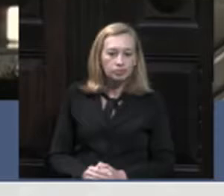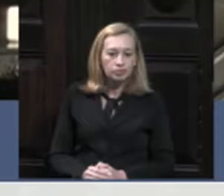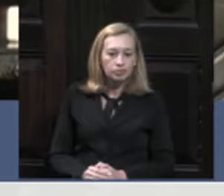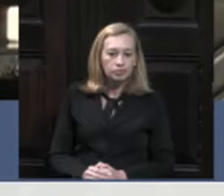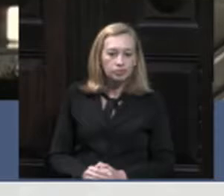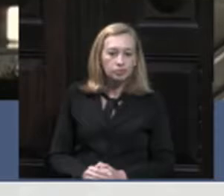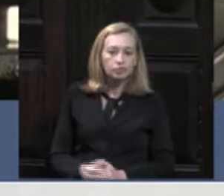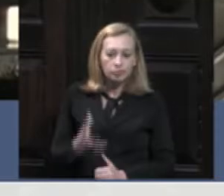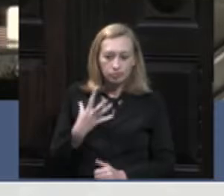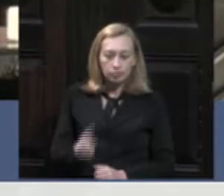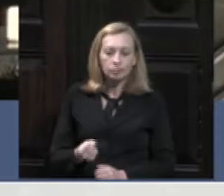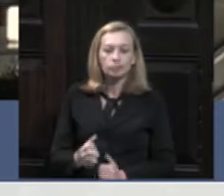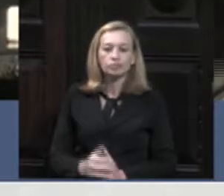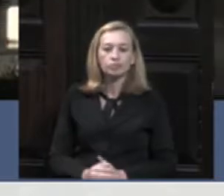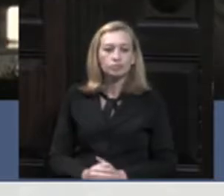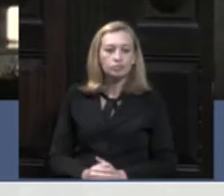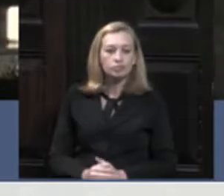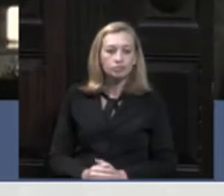Parecer favorável.